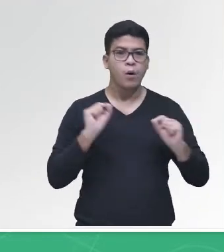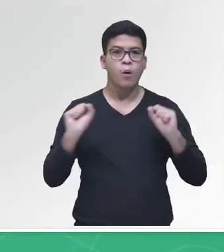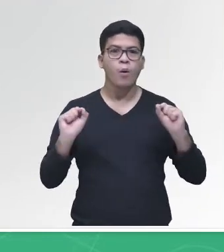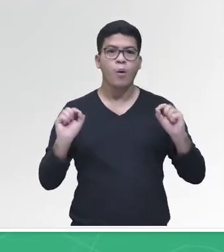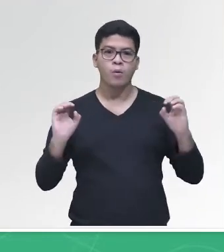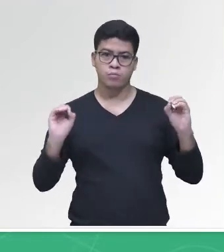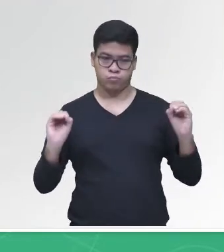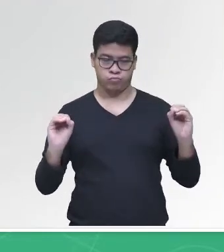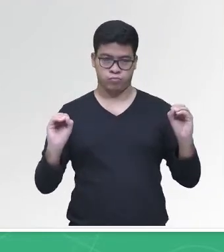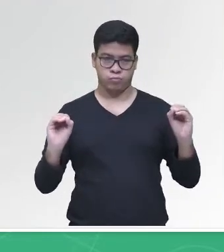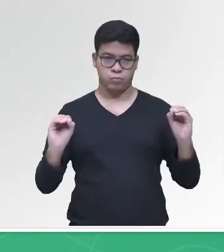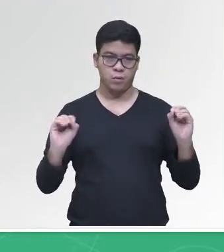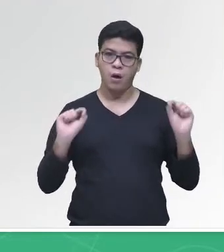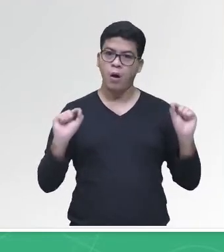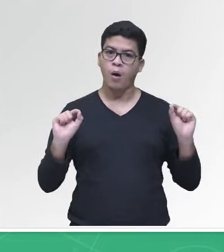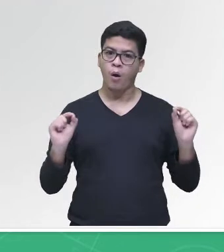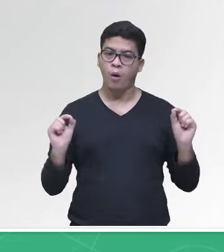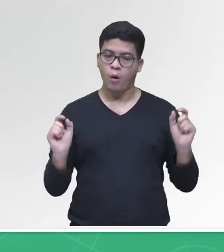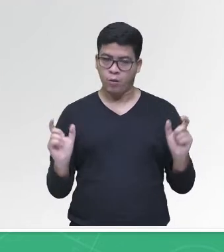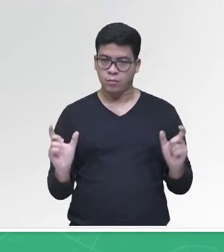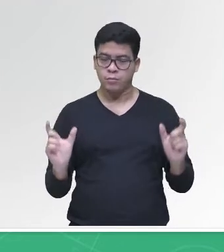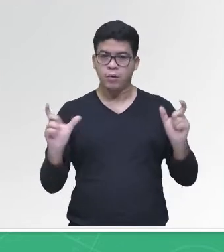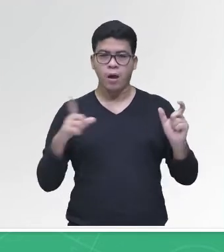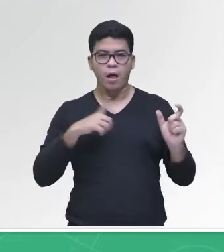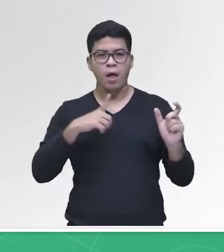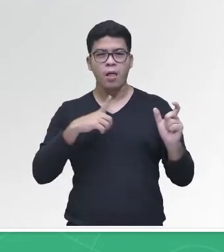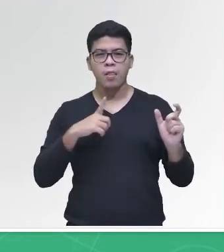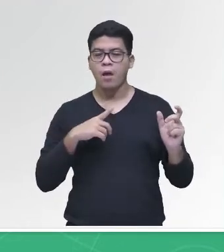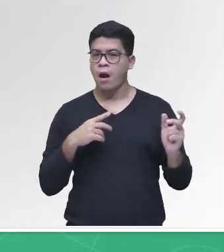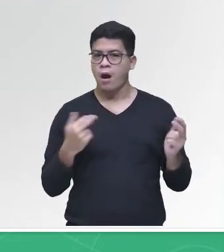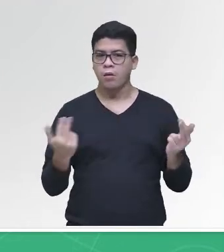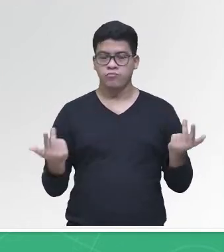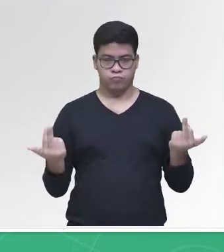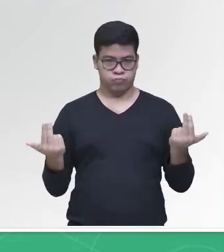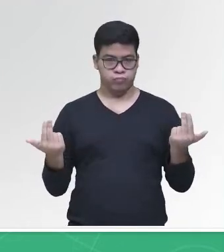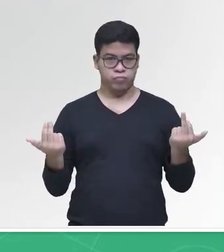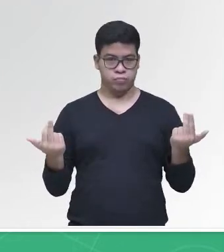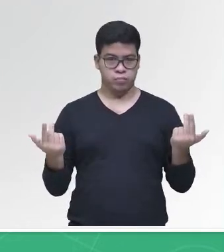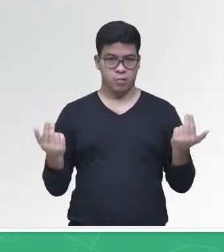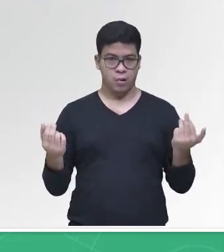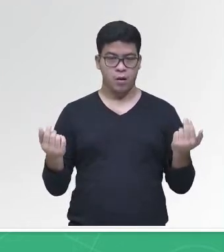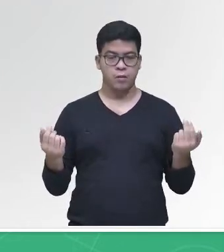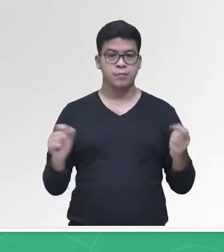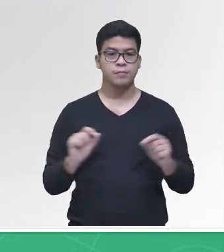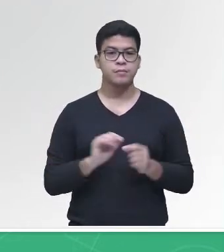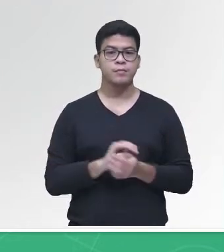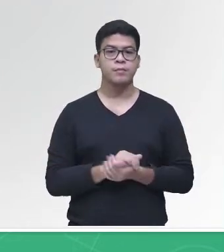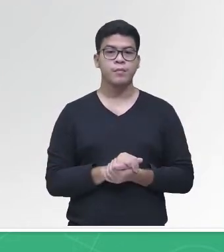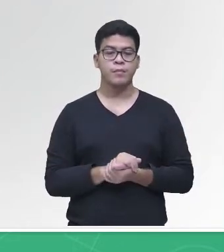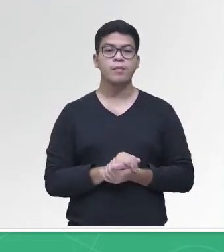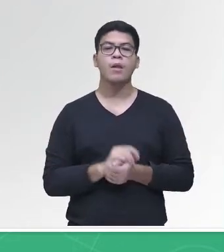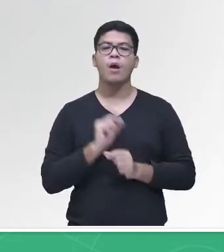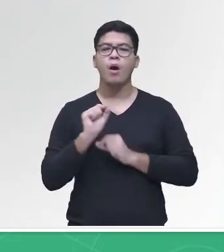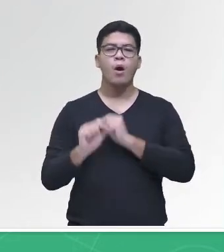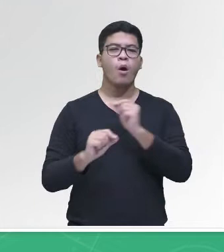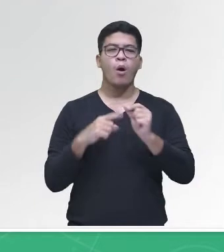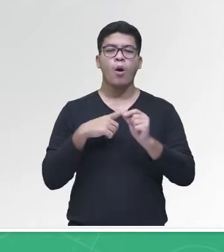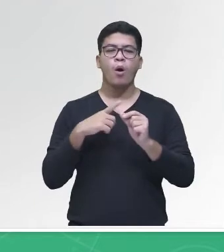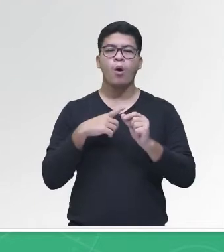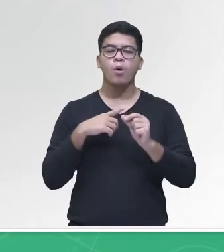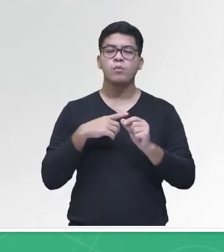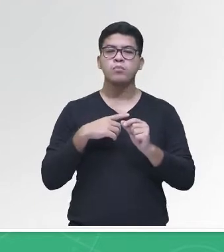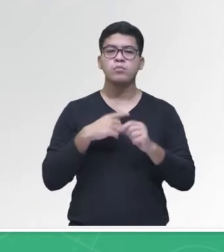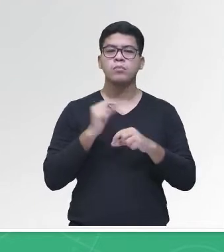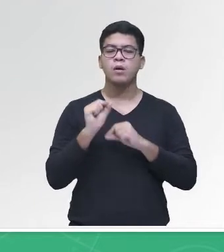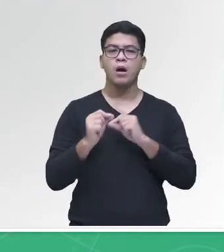que significa o quê? Que eles têm a mesma quantidade de prótons e elétrons. Causa e atrita-se os